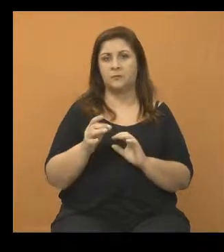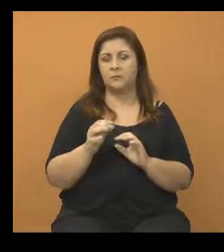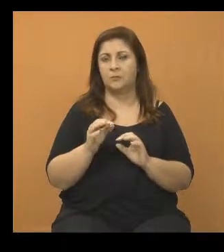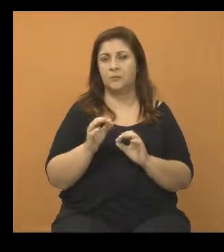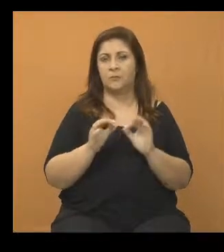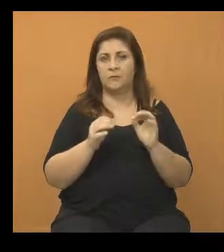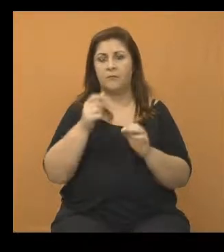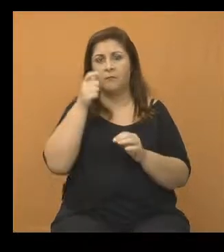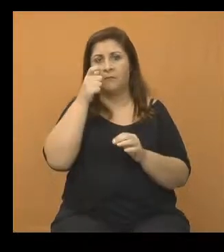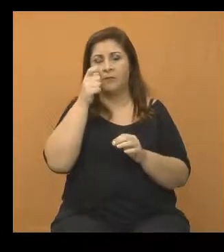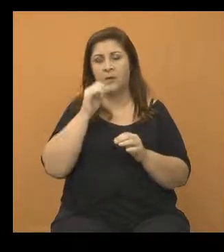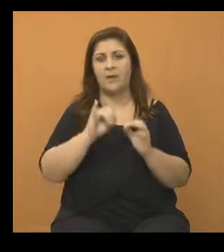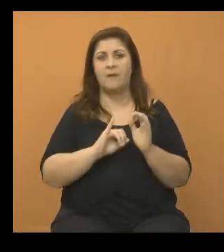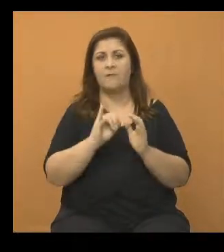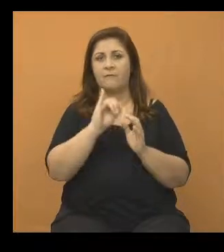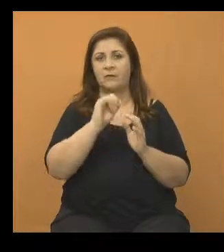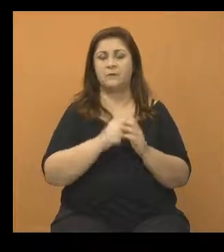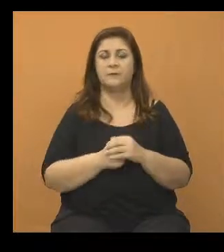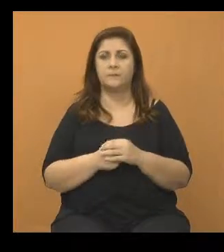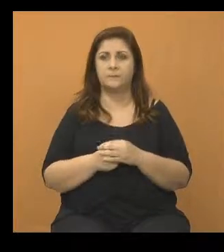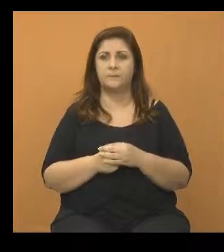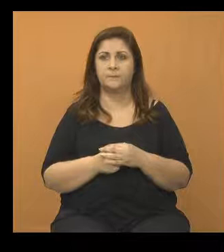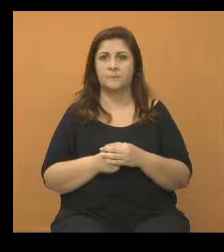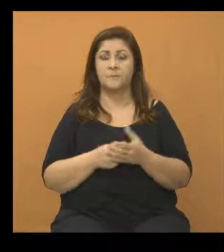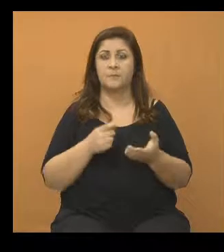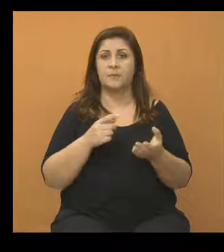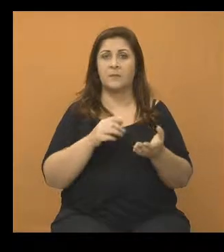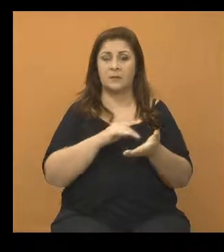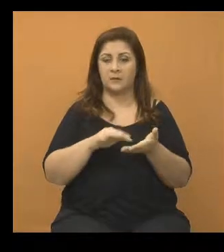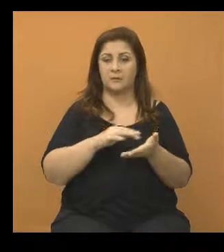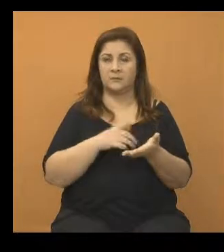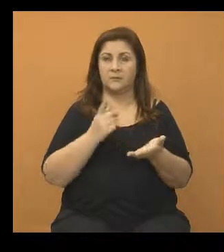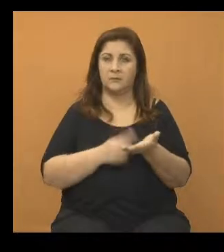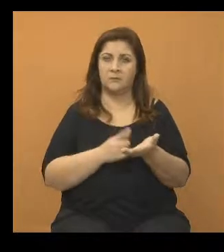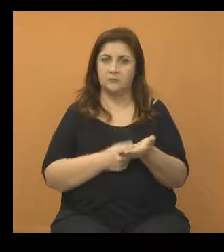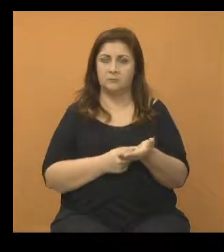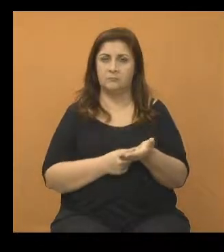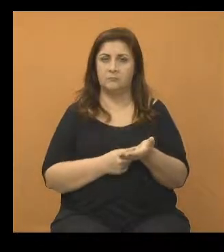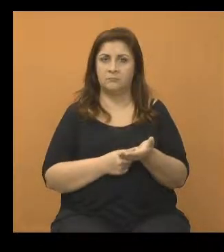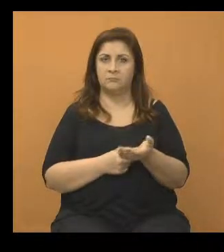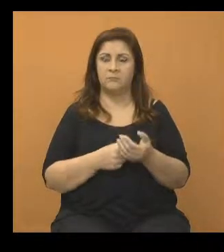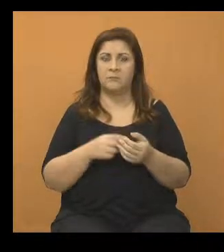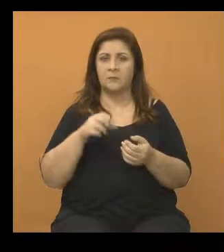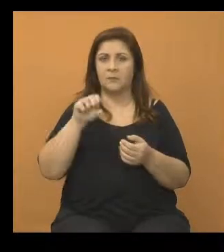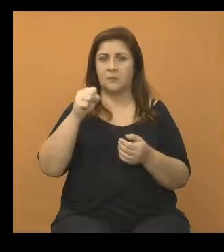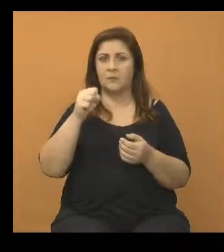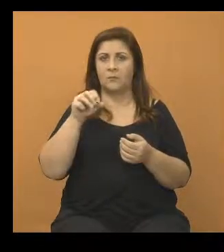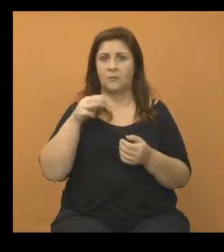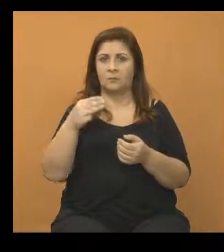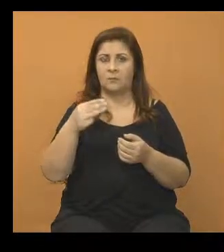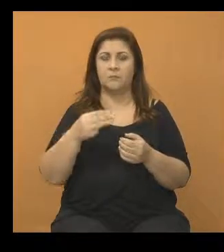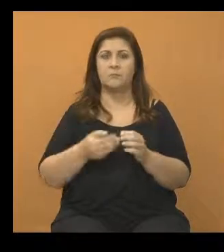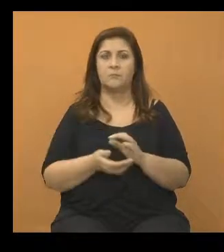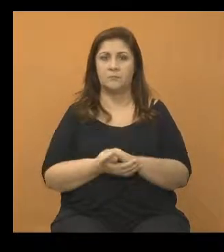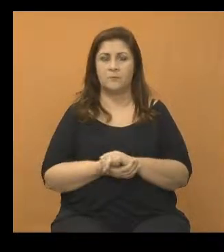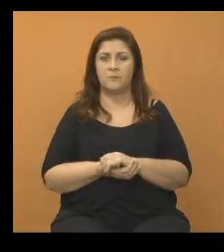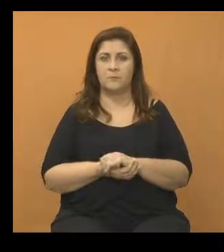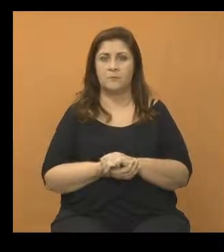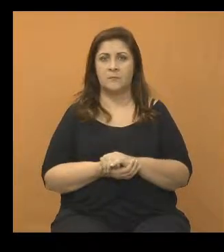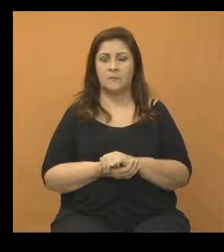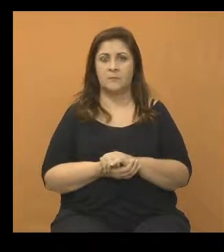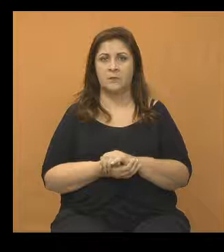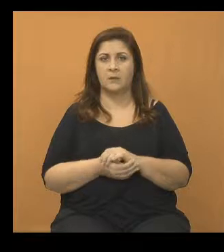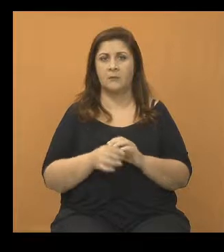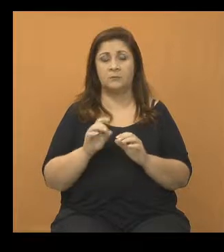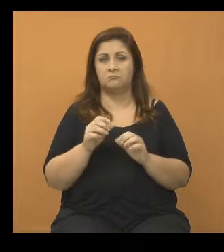inflação. Secretaria de Planejamento sai de 7, passa para pouco mais de 8 milhões, também basicamente